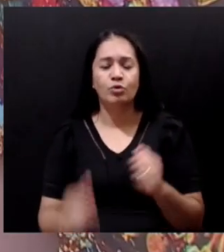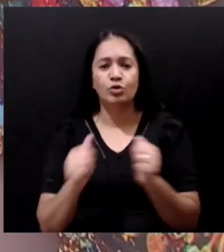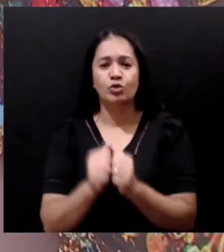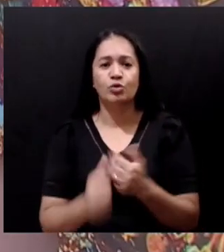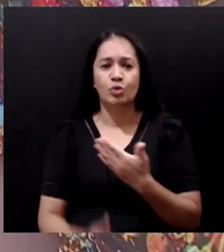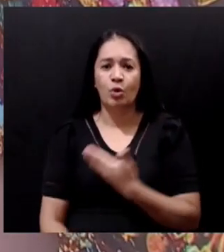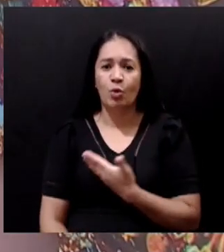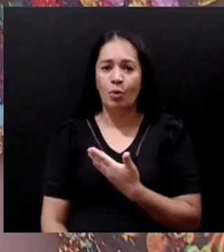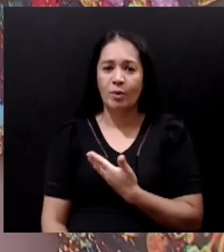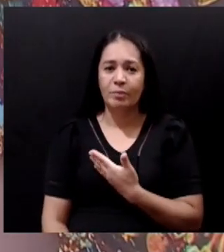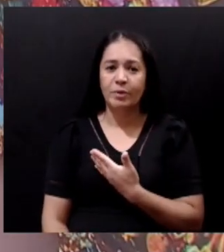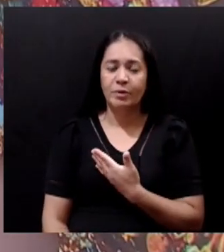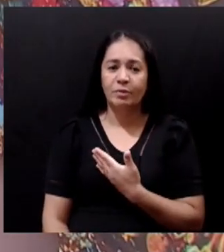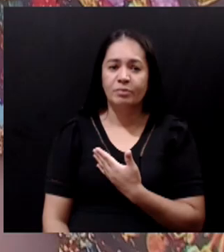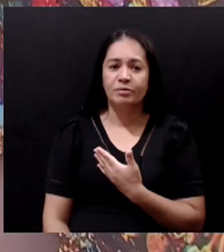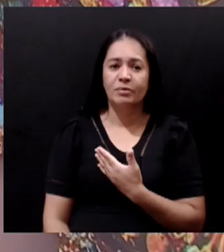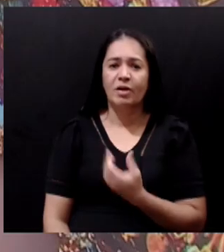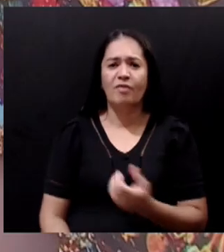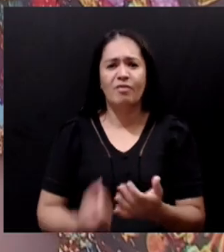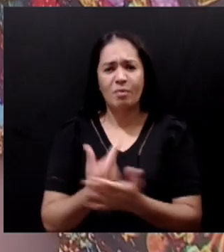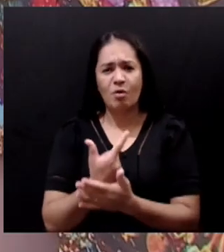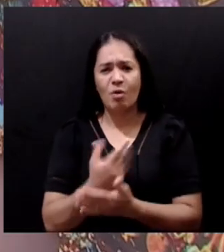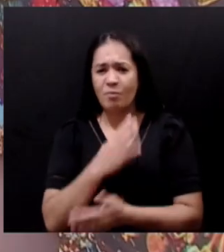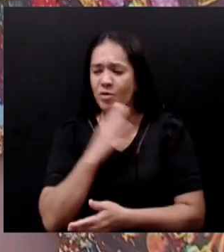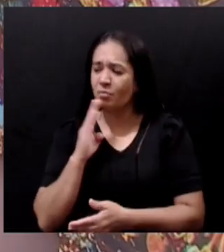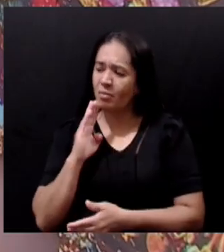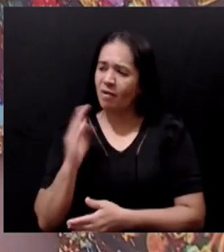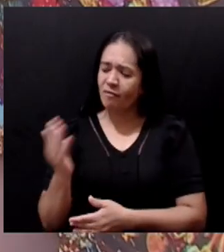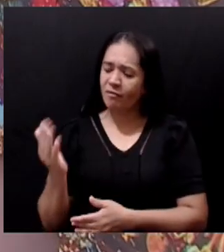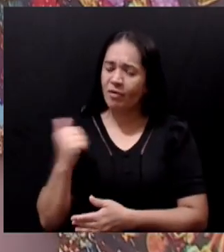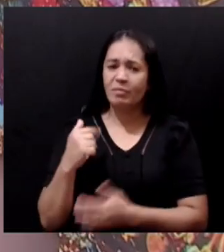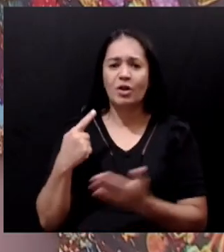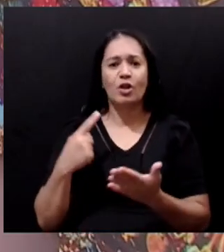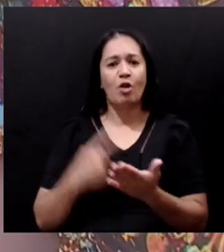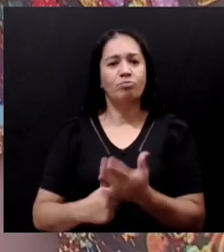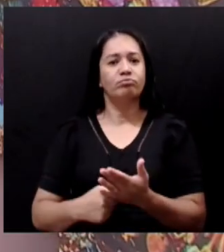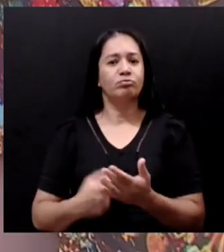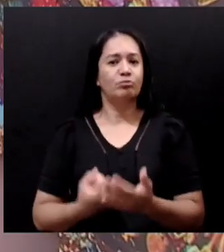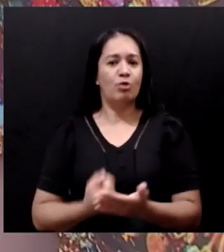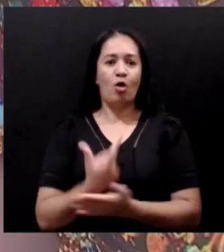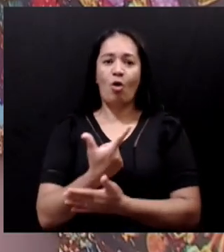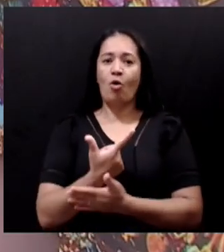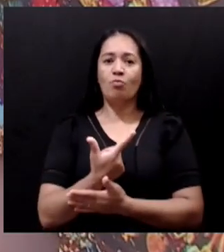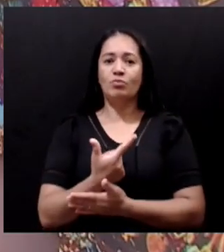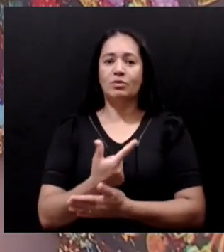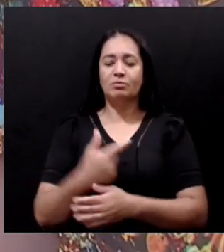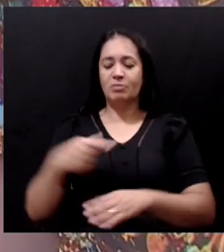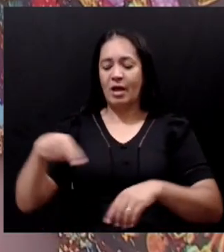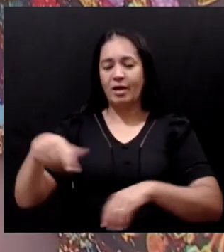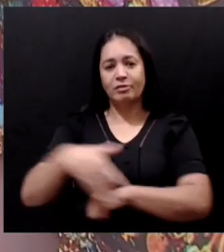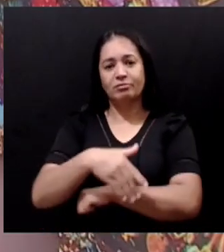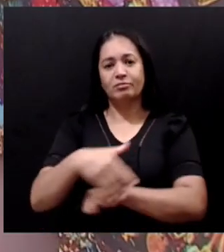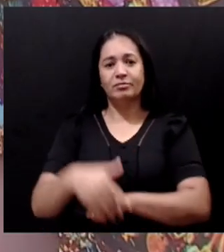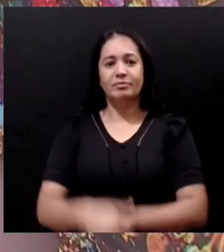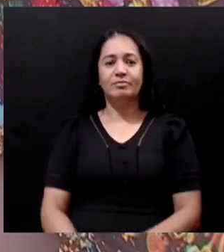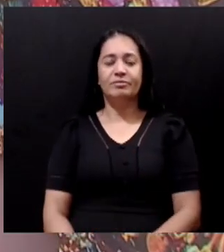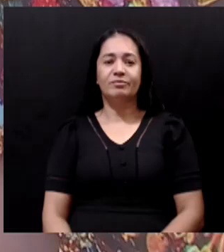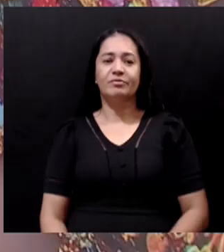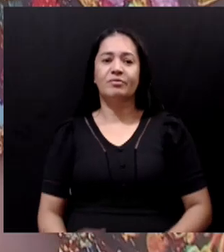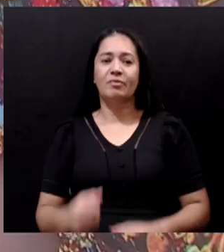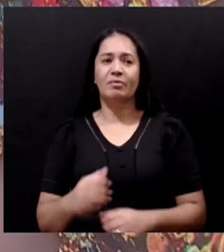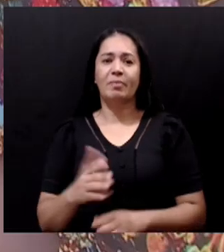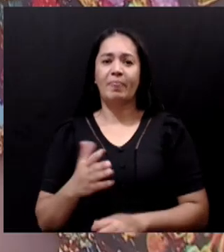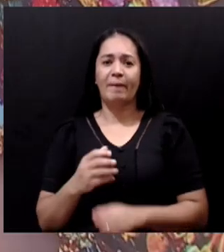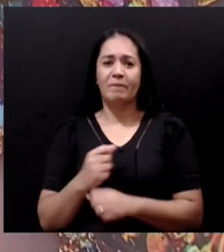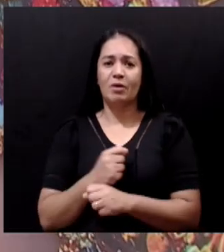meu, vamos comprar um bar, vamos. Ele topou, nós compramos aqui na quadra de baixo. Estamos um ano e 10